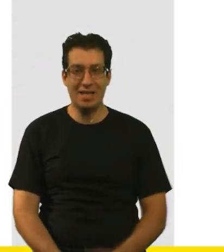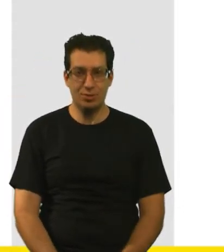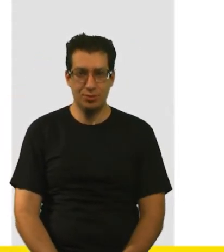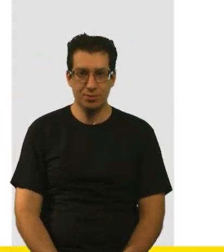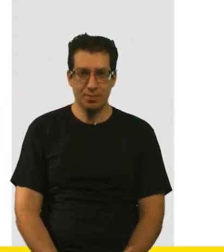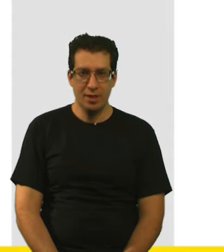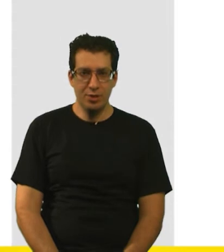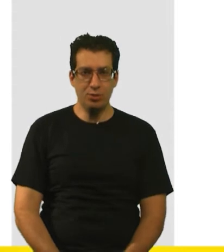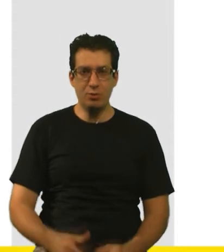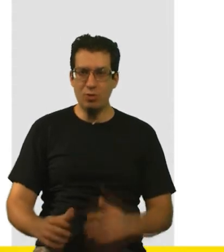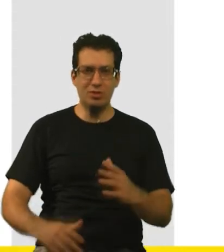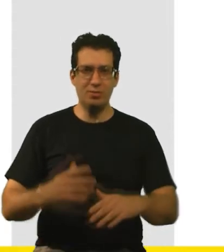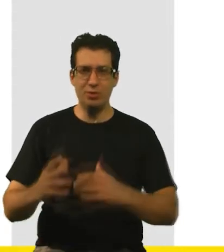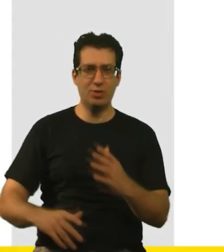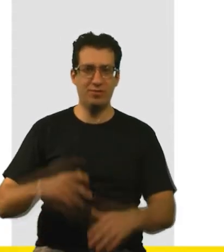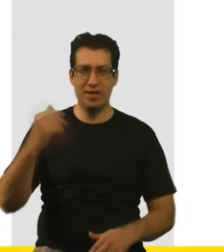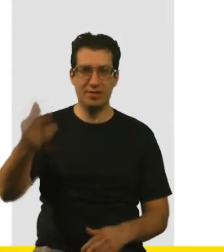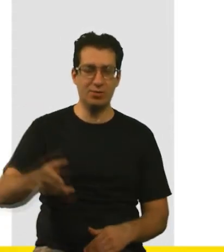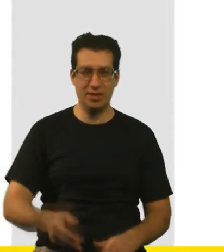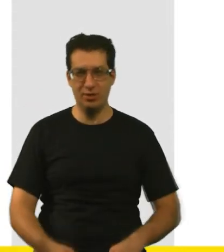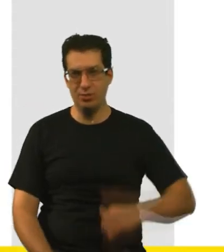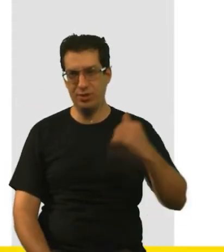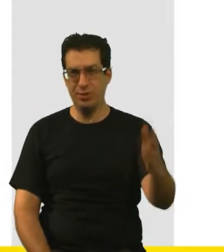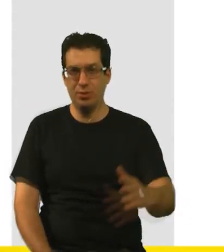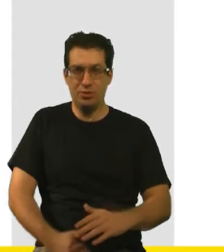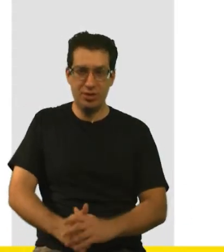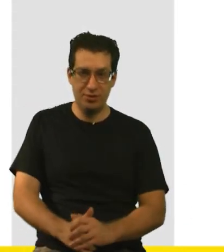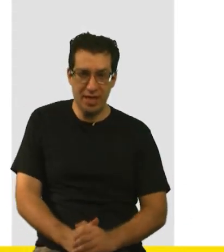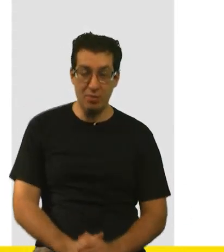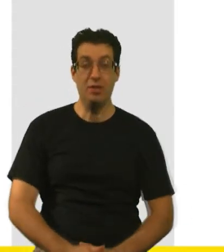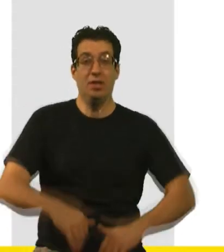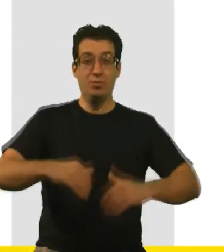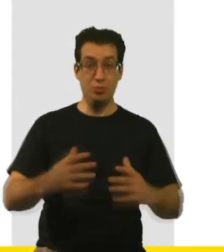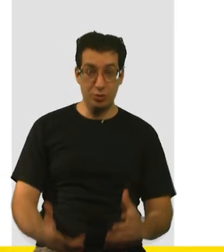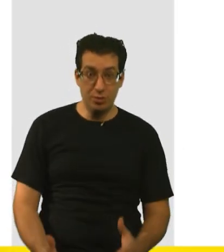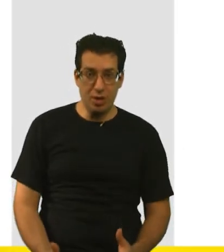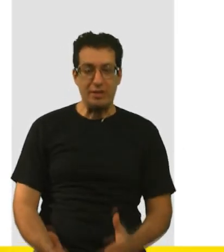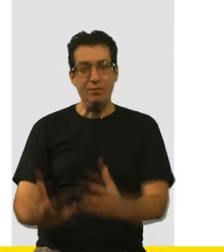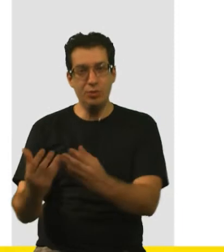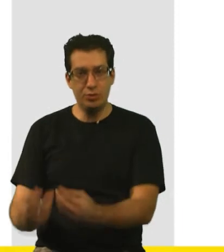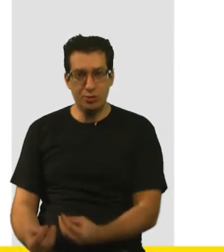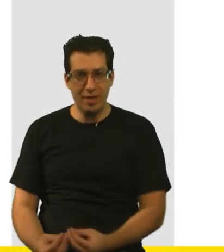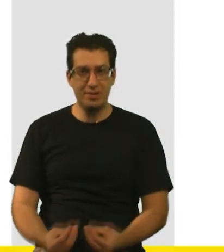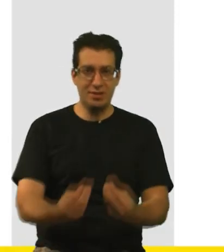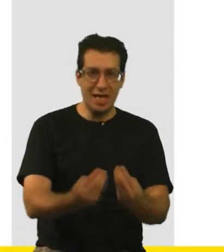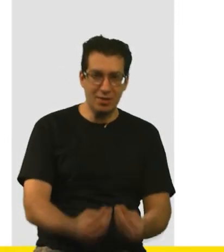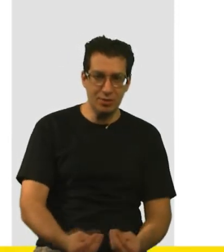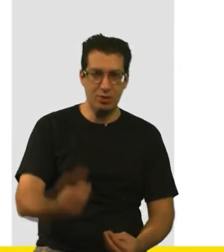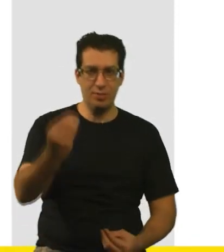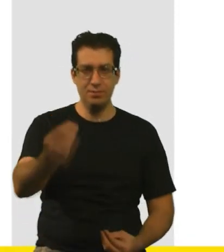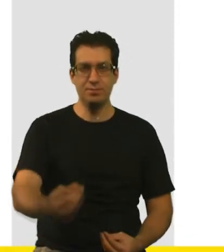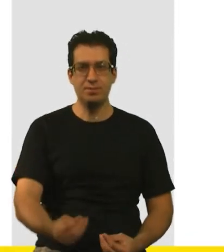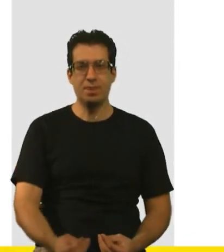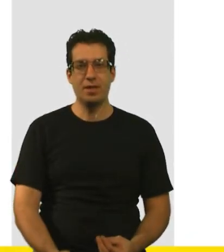dos estados. A gente não encontra muito referência ao que seria do município ou do Distrito Federal. Muito embora tem muitos bens que estarão